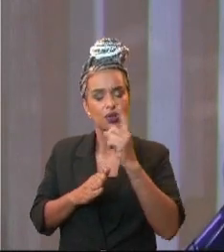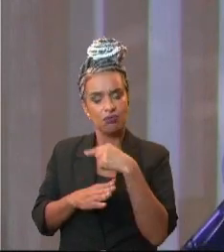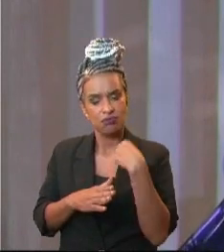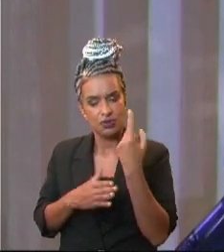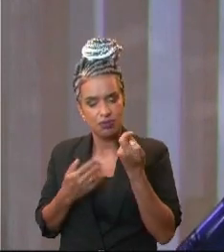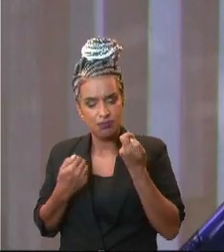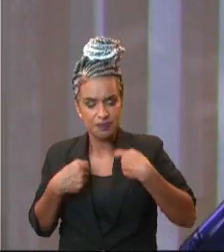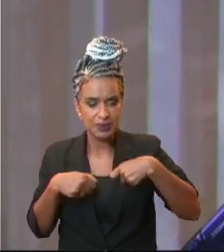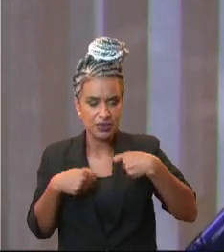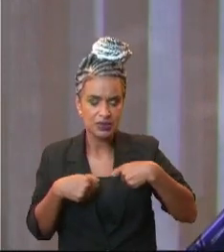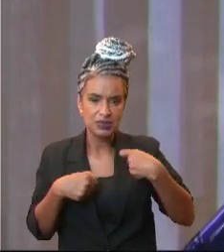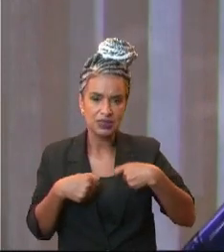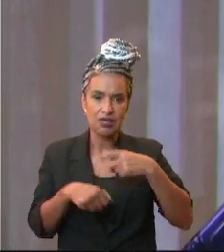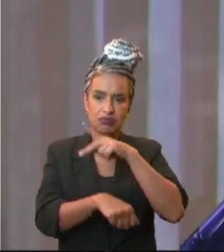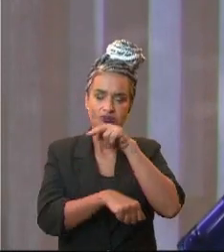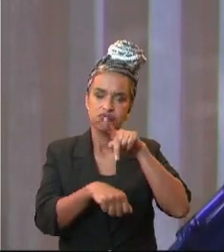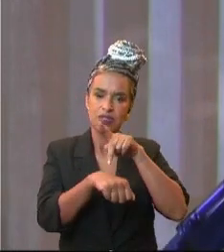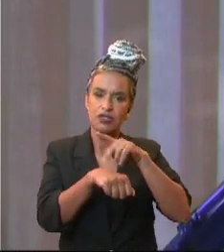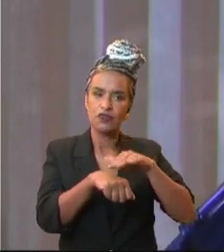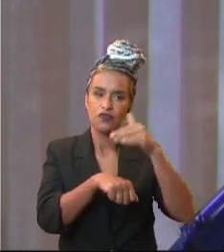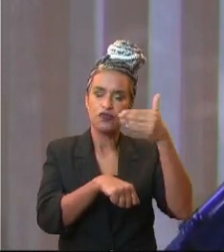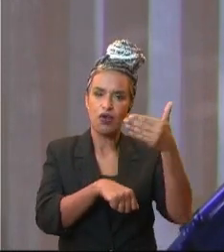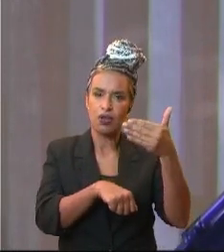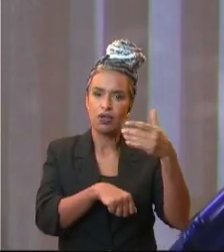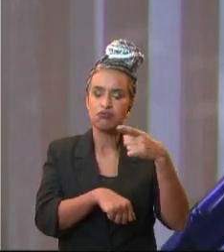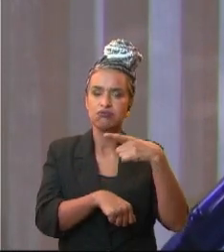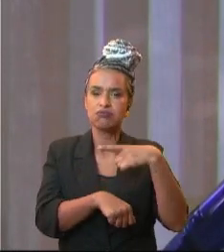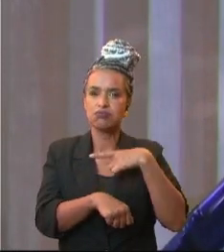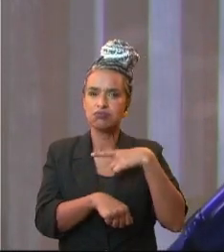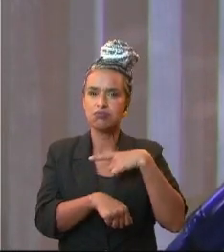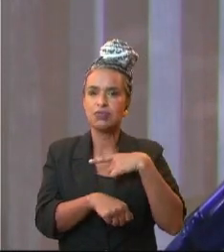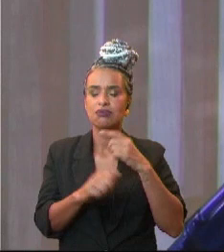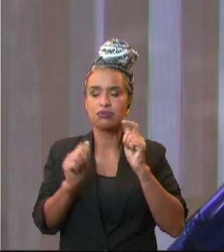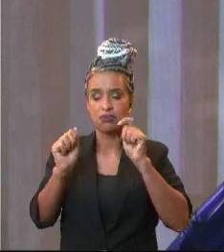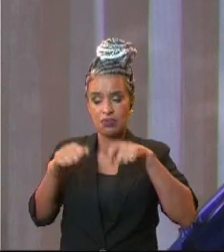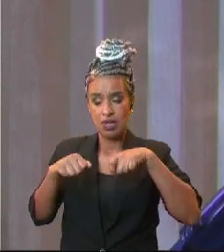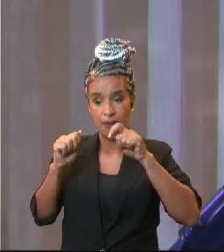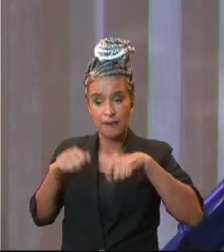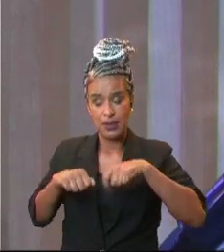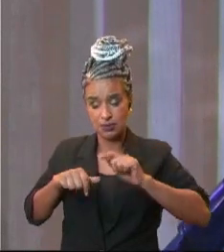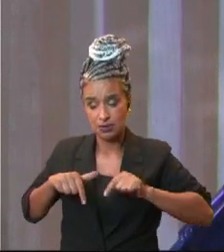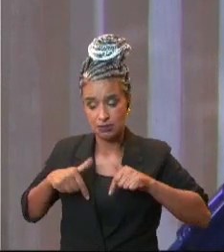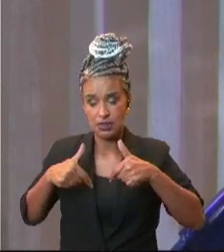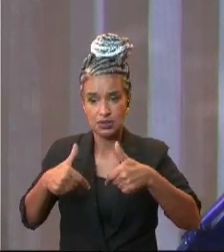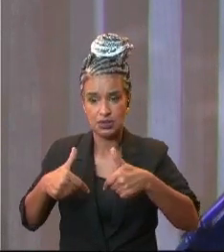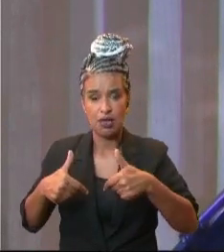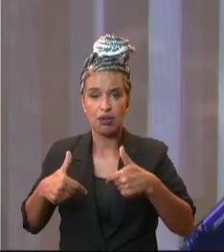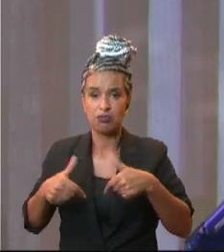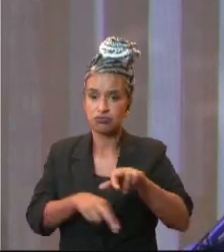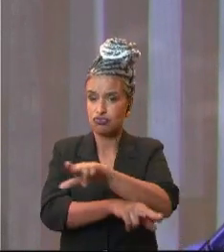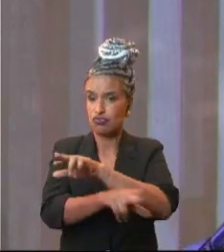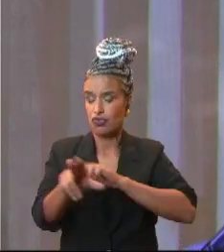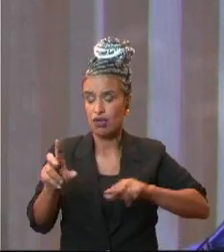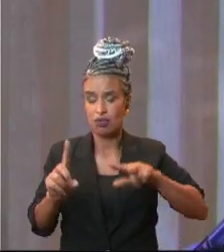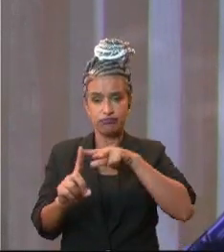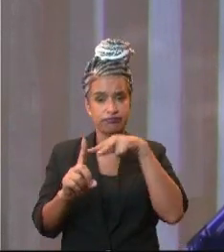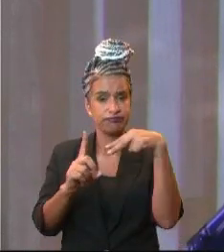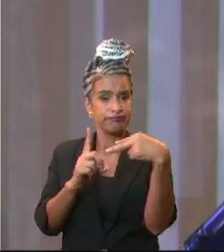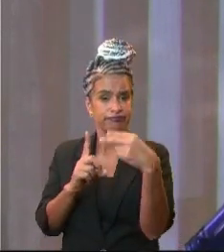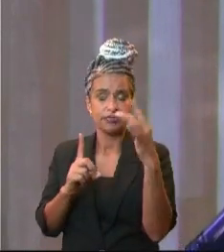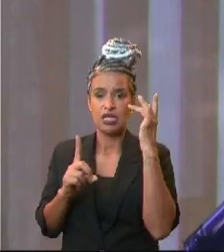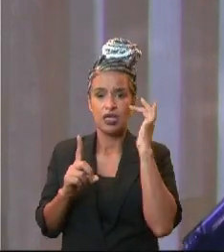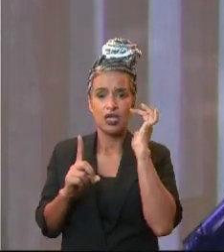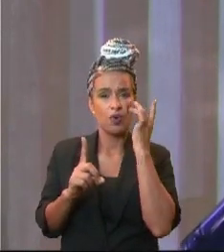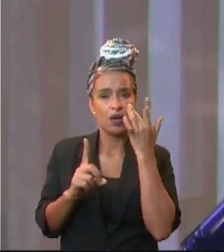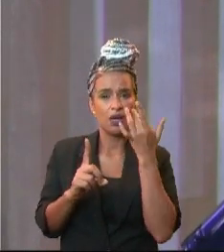que, no plano internacional, onde há capacidade de decisão, trazer diferentes perspectivas. E eu